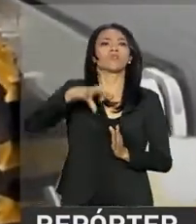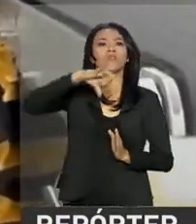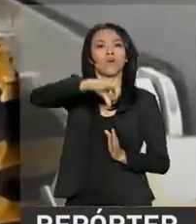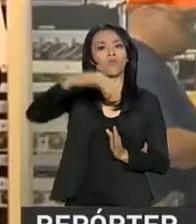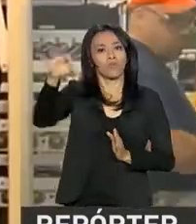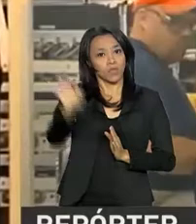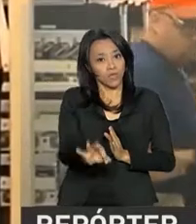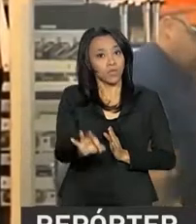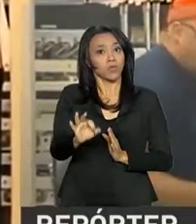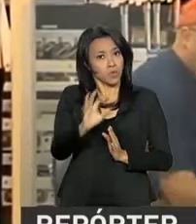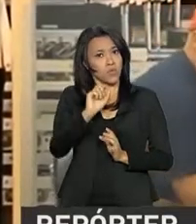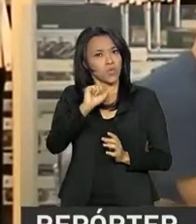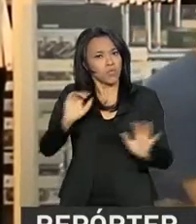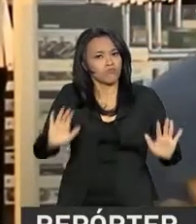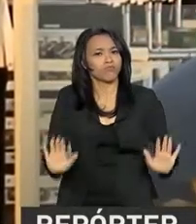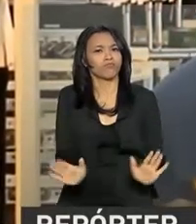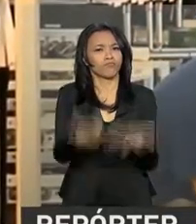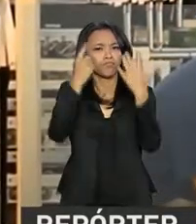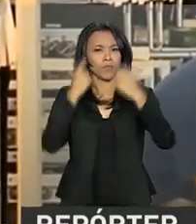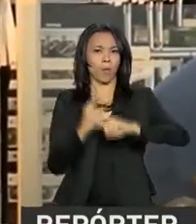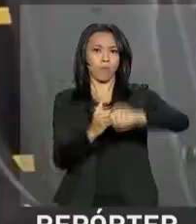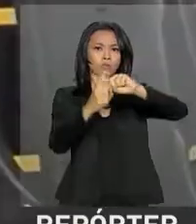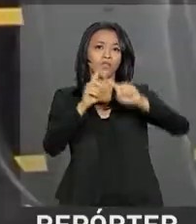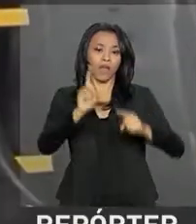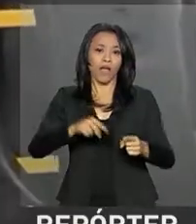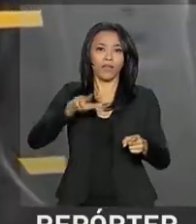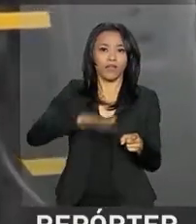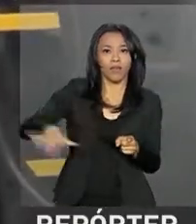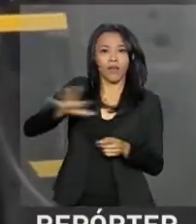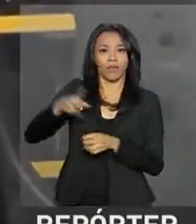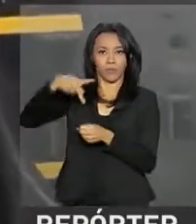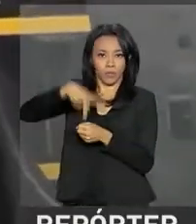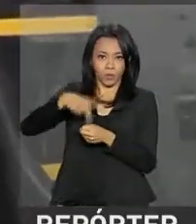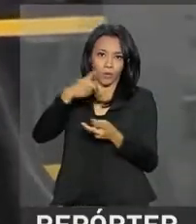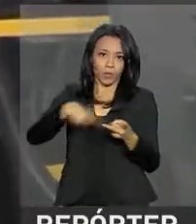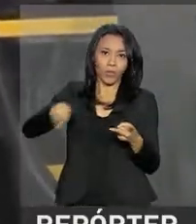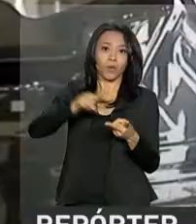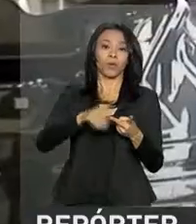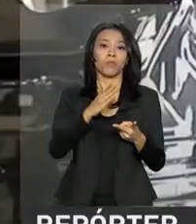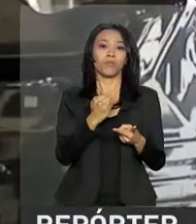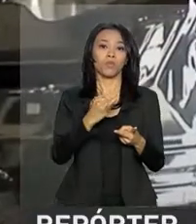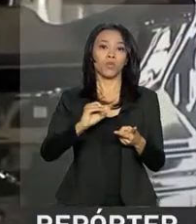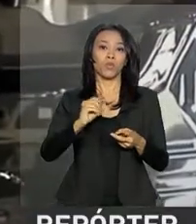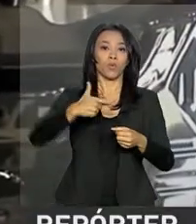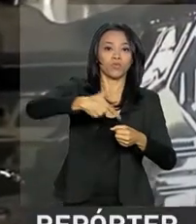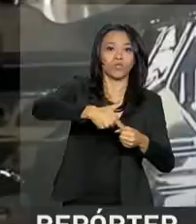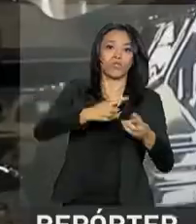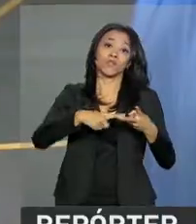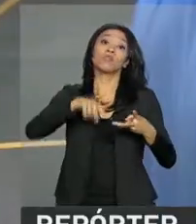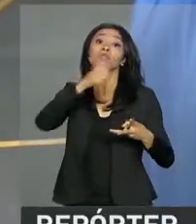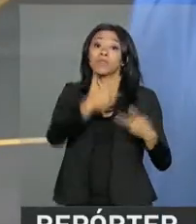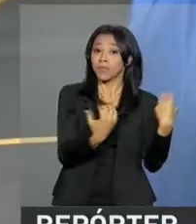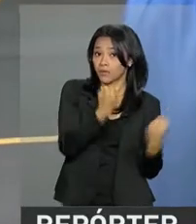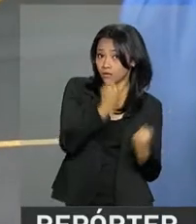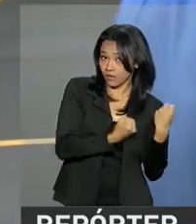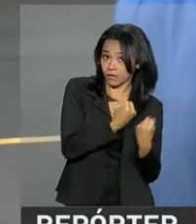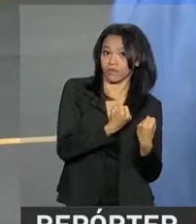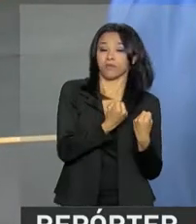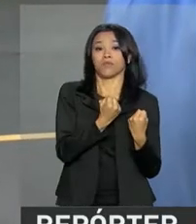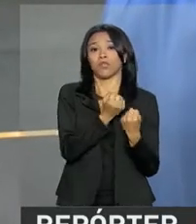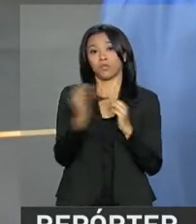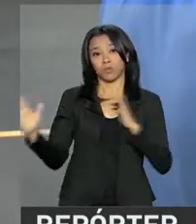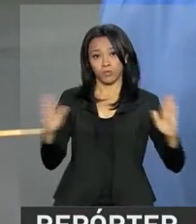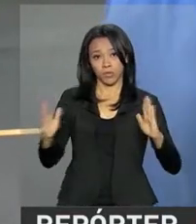principais influências positivas vieram da produção de derivados de petróleo e biocombustíveis e também de veículos automotores. Em